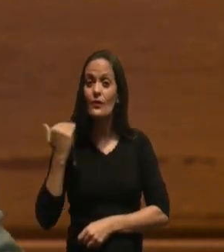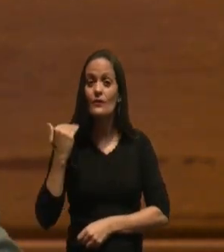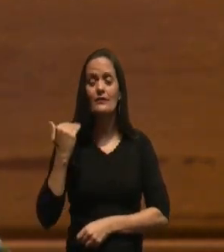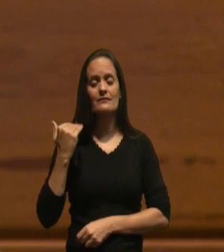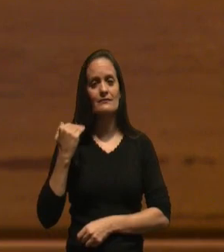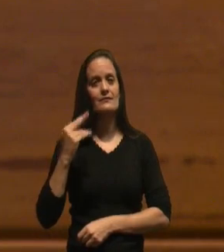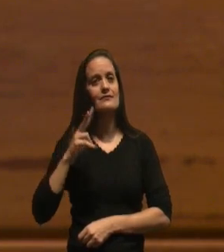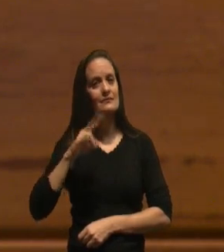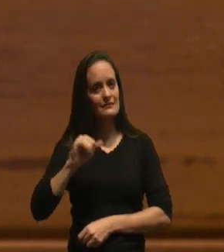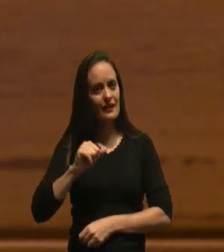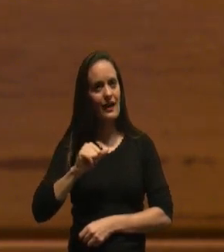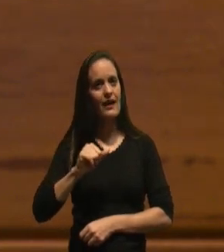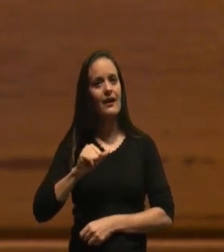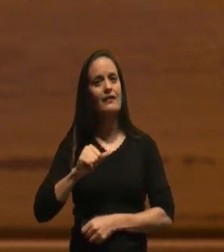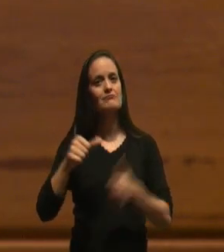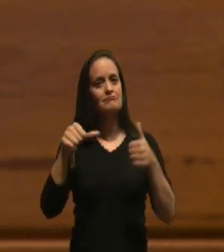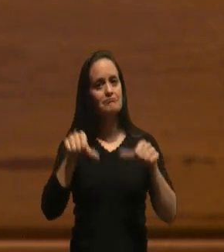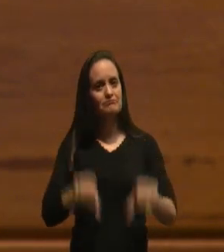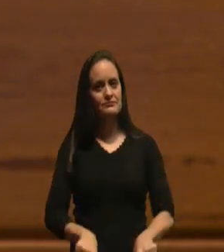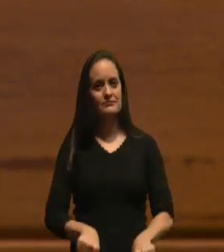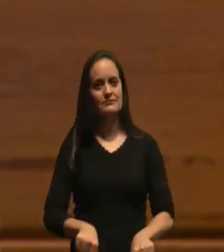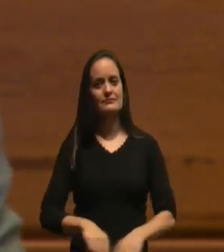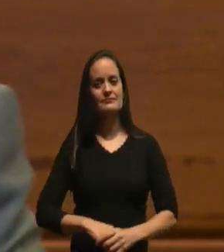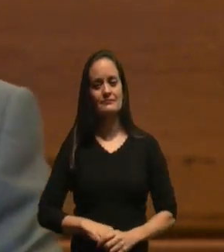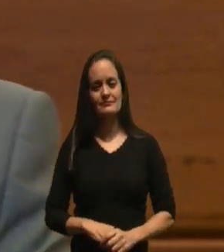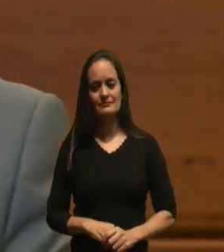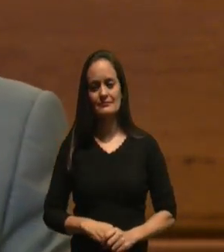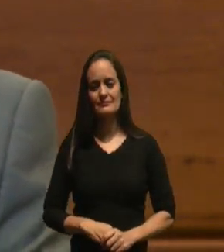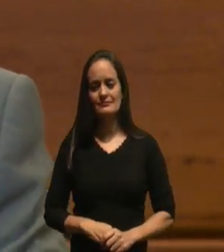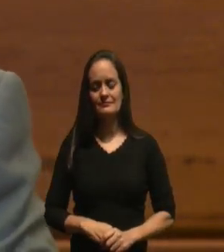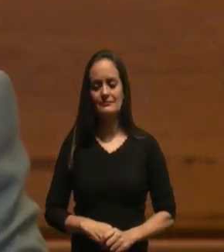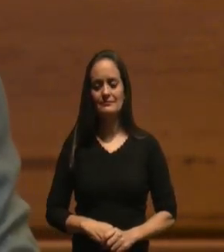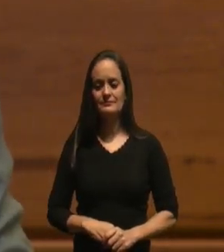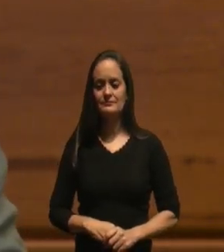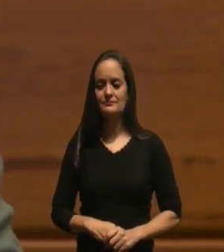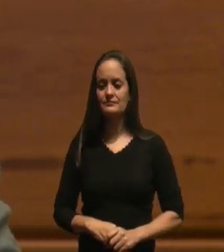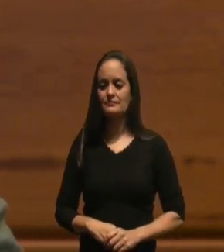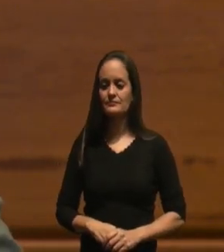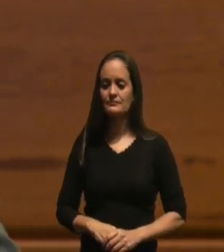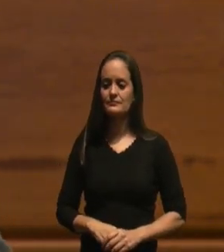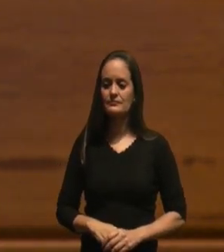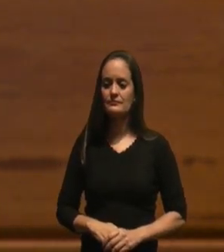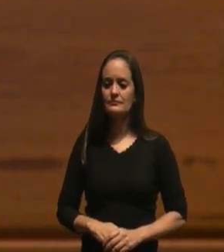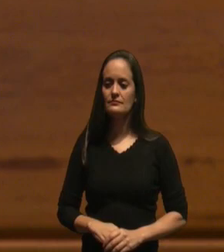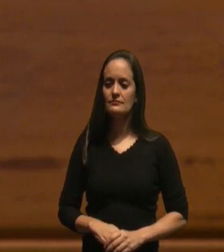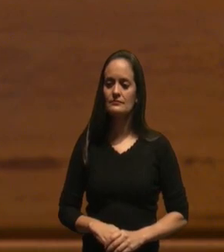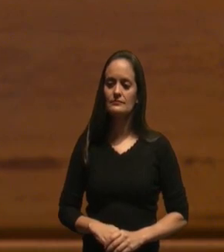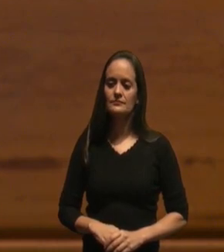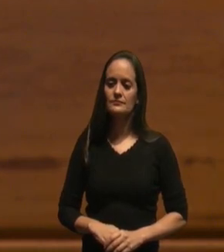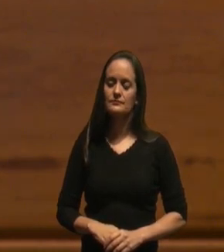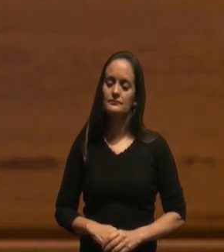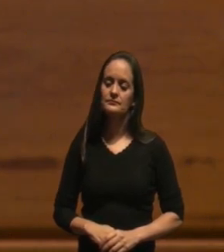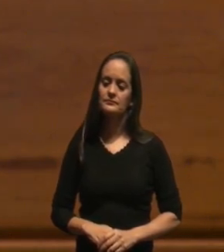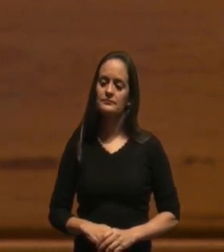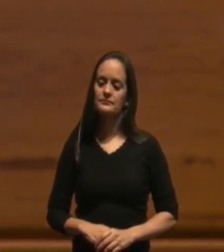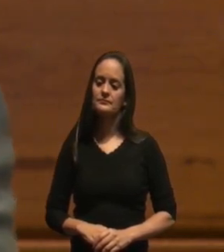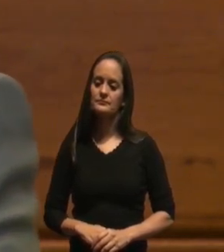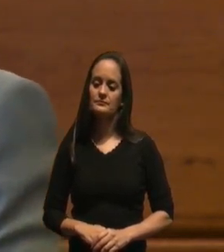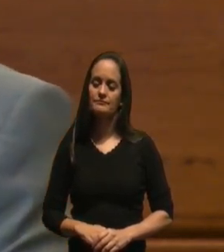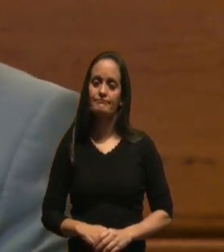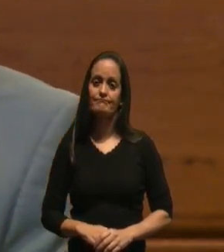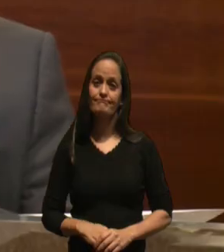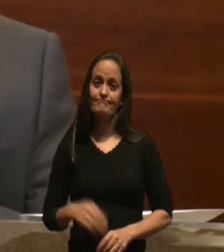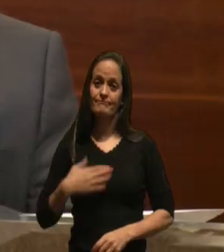testificar que o Senhor falou através da minha boca. Meu irmão, minha